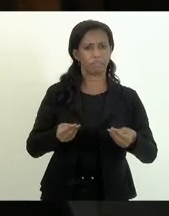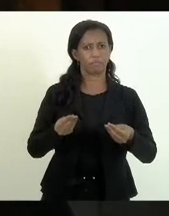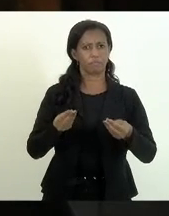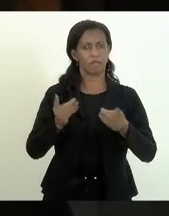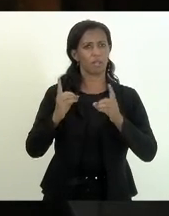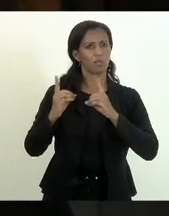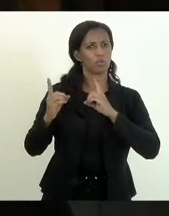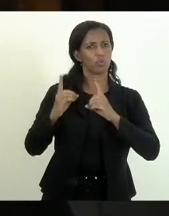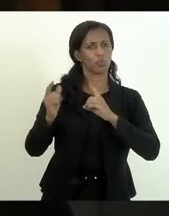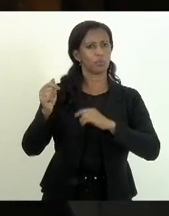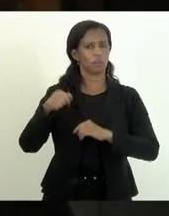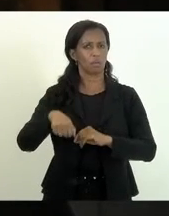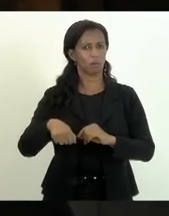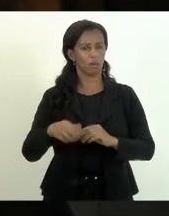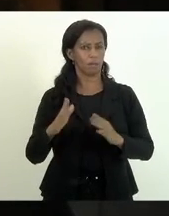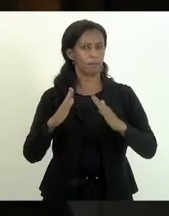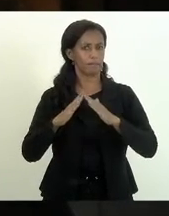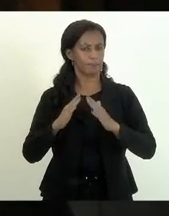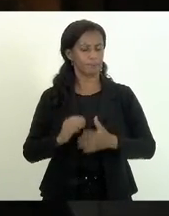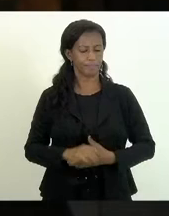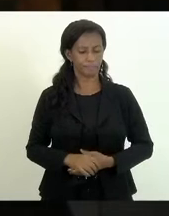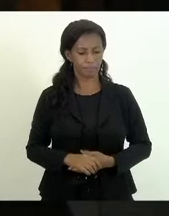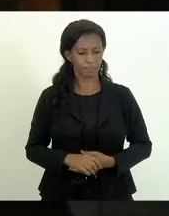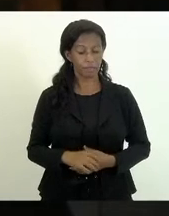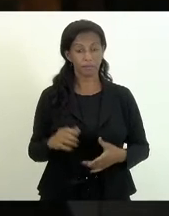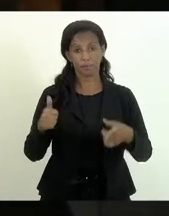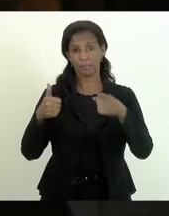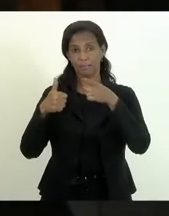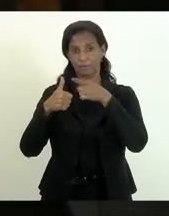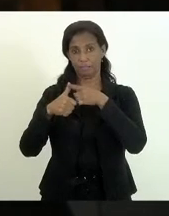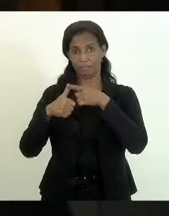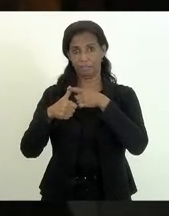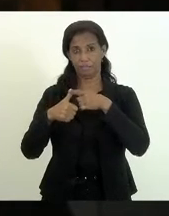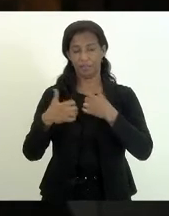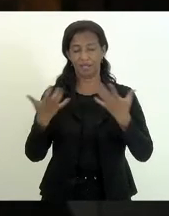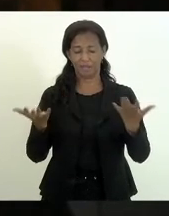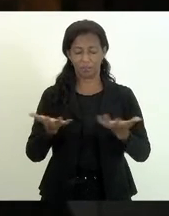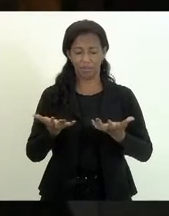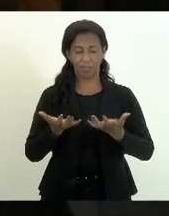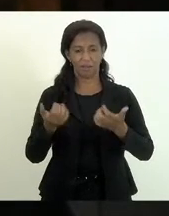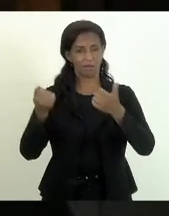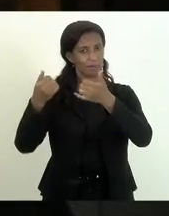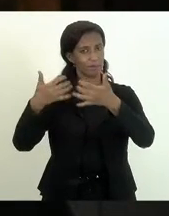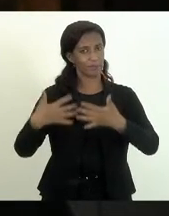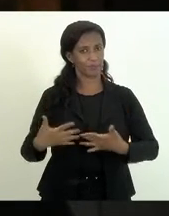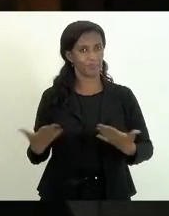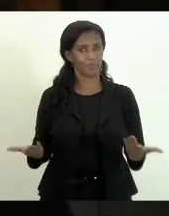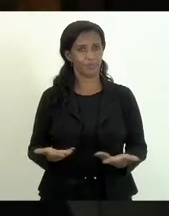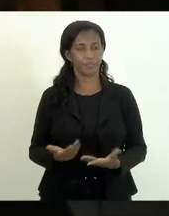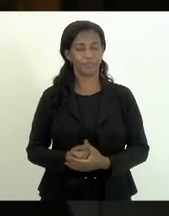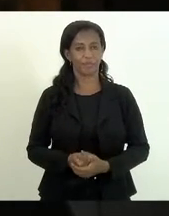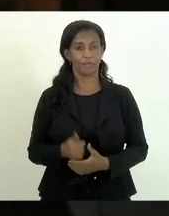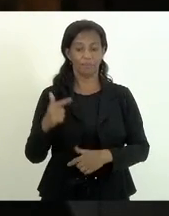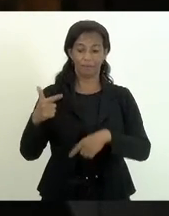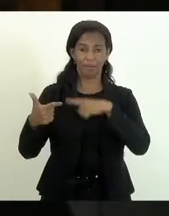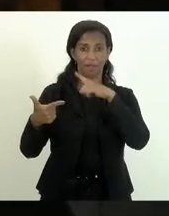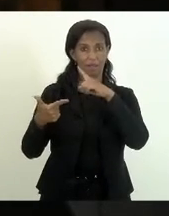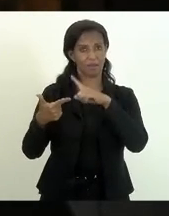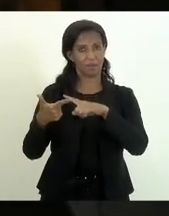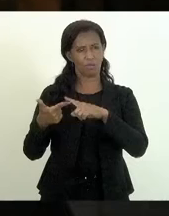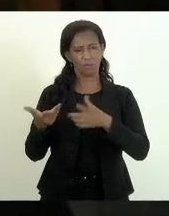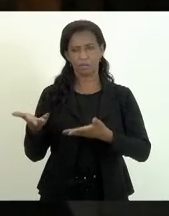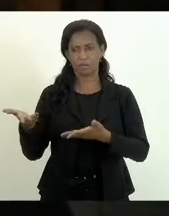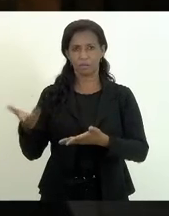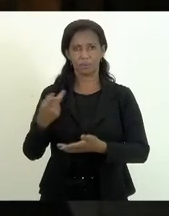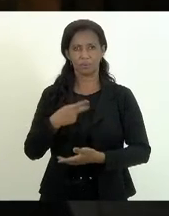e à pauta não é essa é a primeira questão que eu queria me referir é a segunda chora